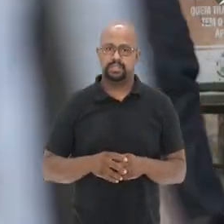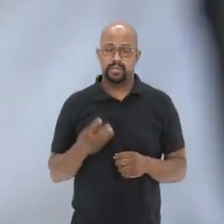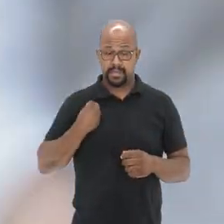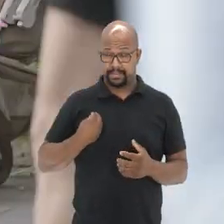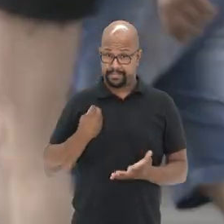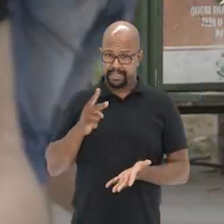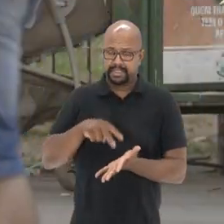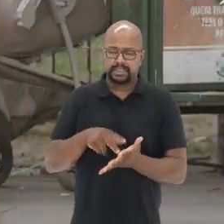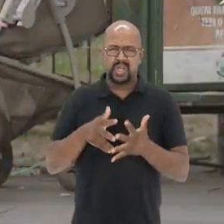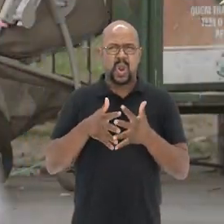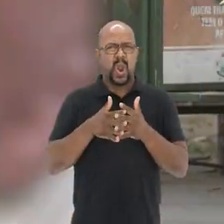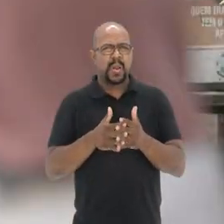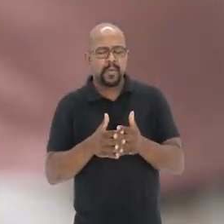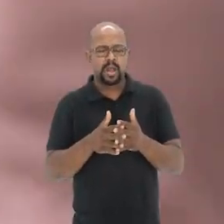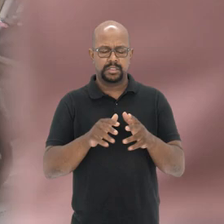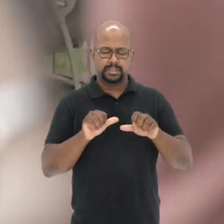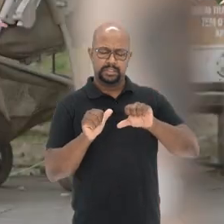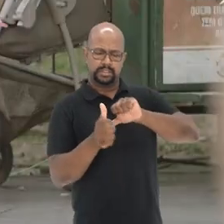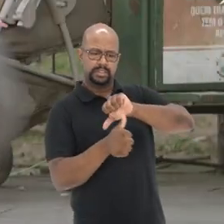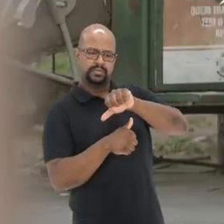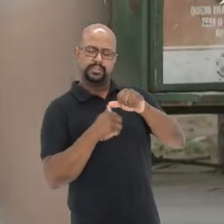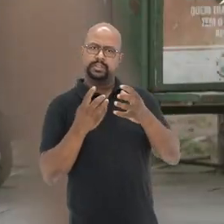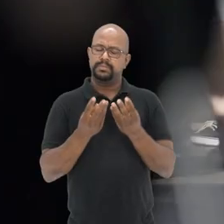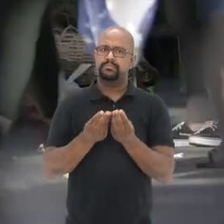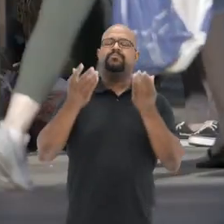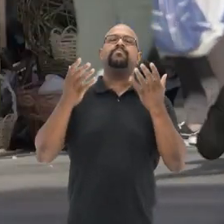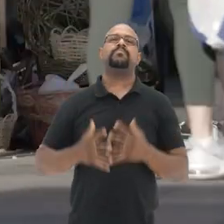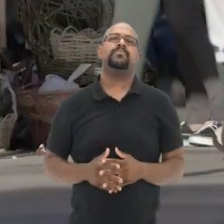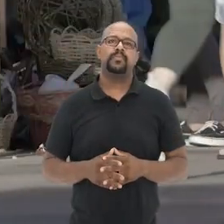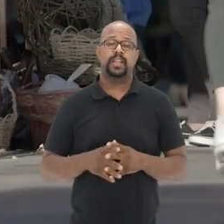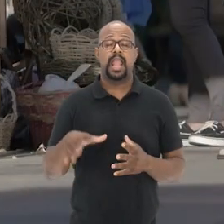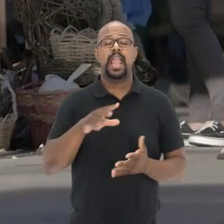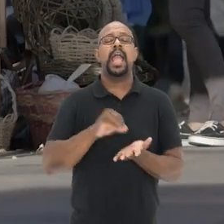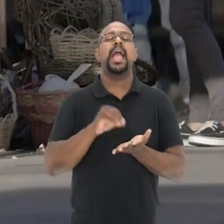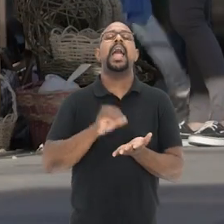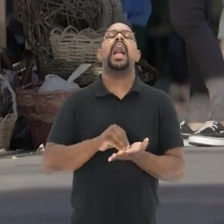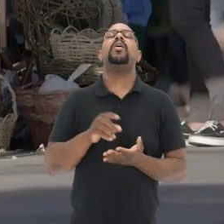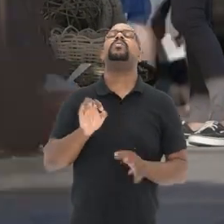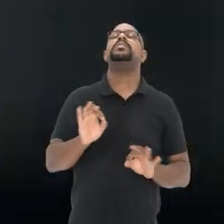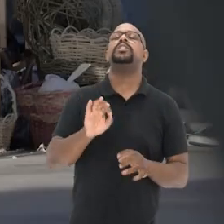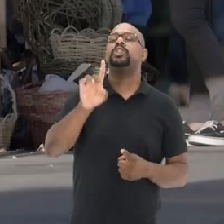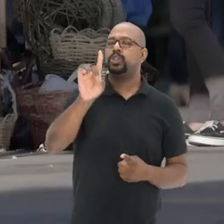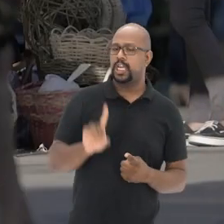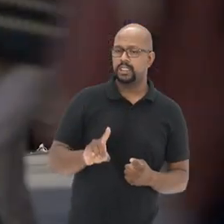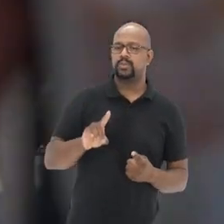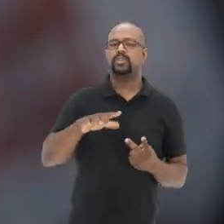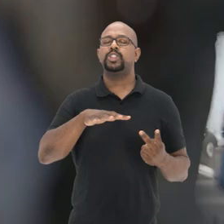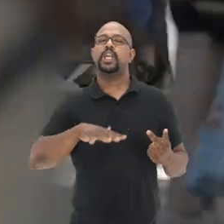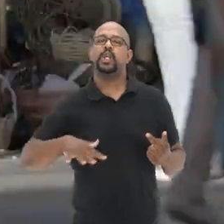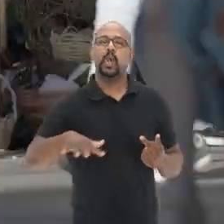Uma presença que incomoda e que se transforma em ausência. Ausência de direitos,